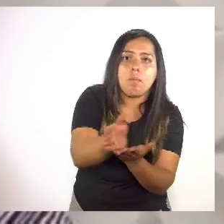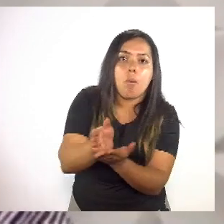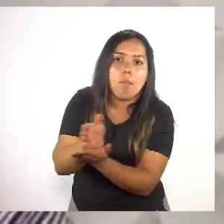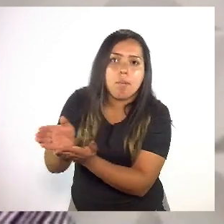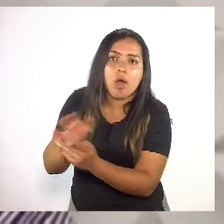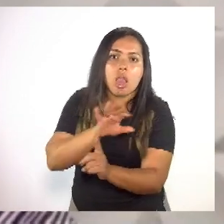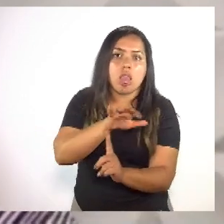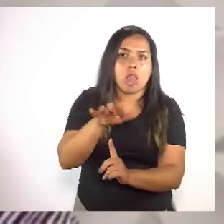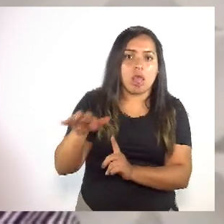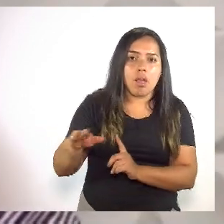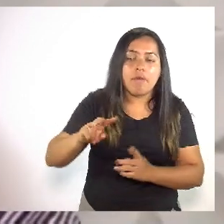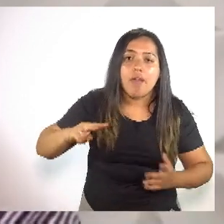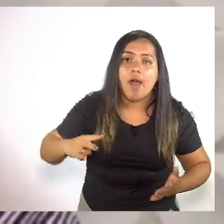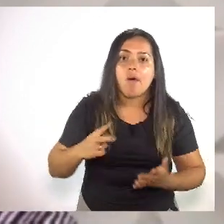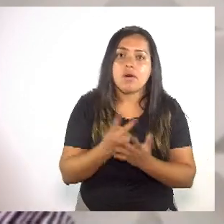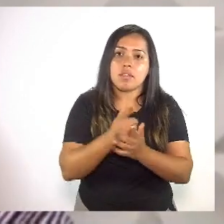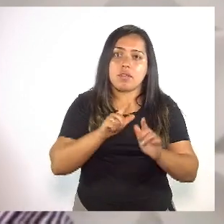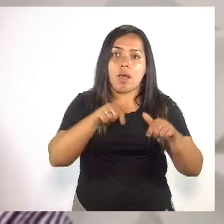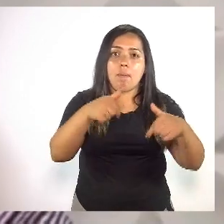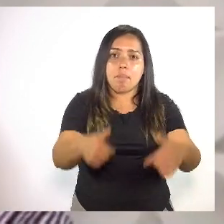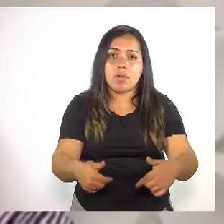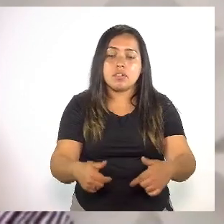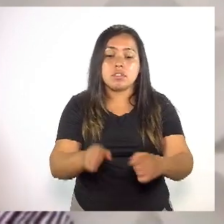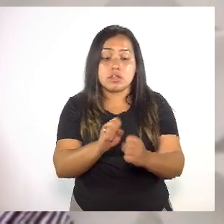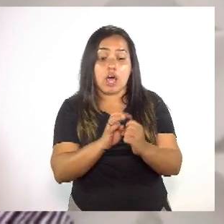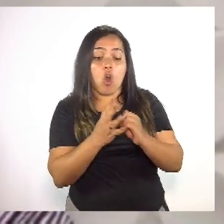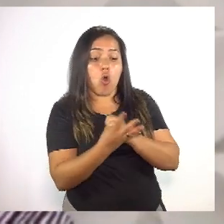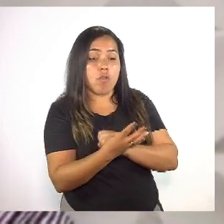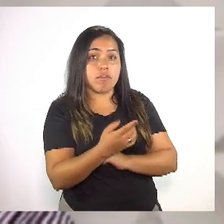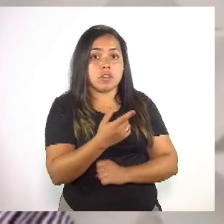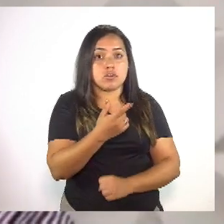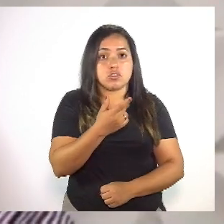Estado nas ações de enfrentamento da